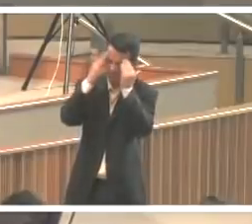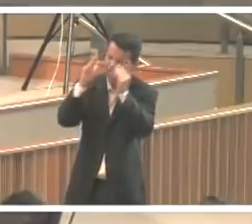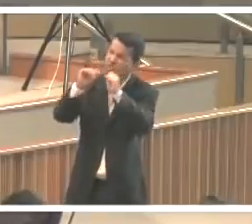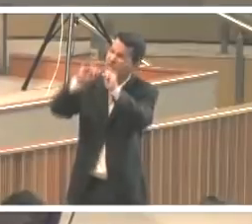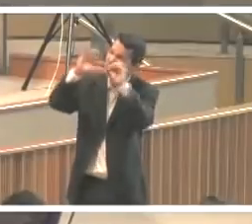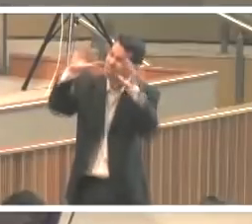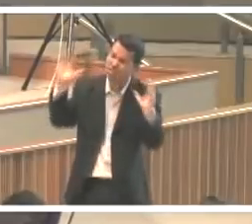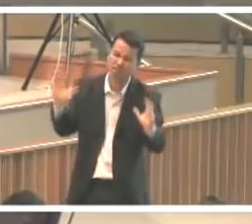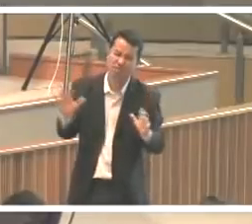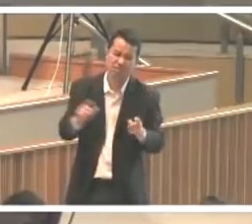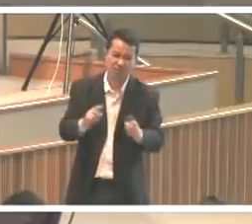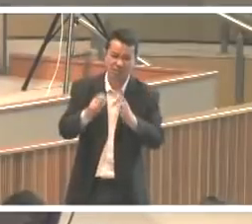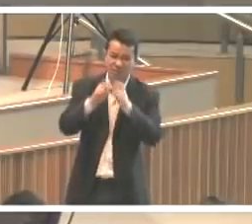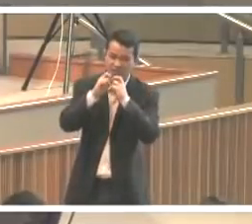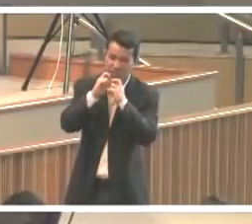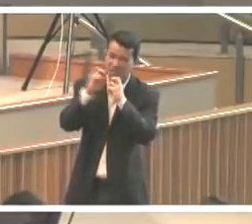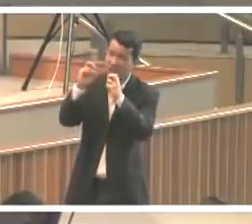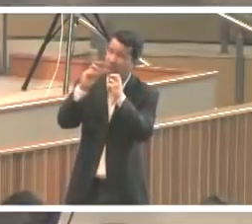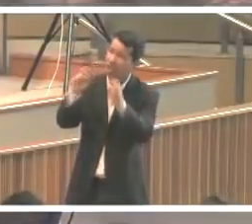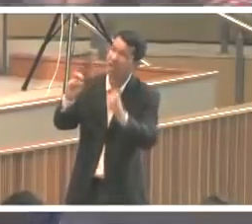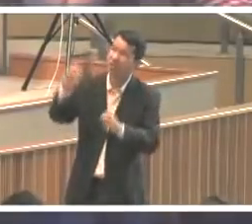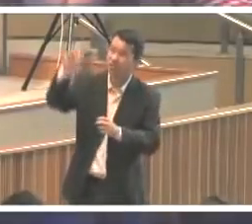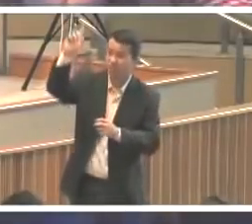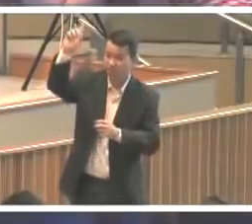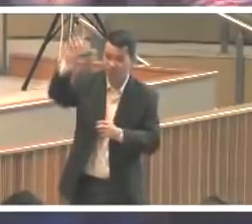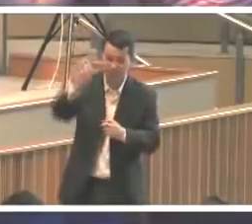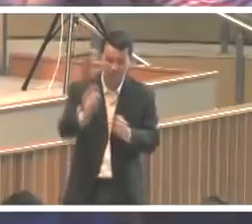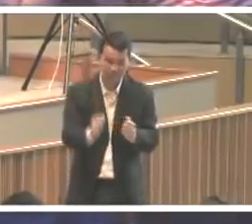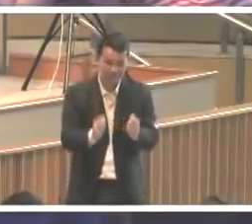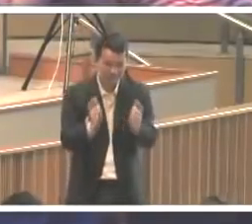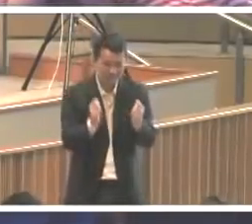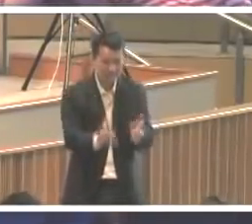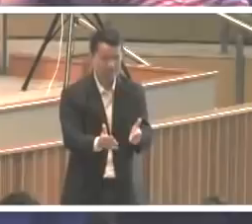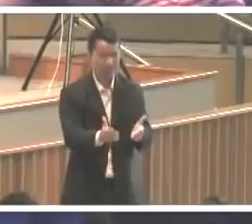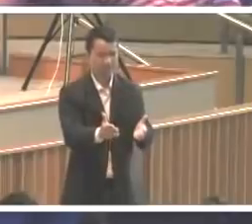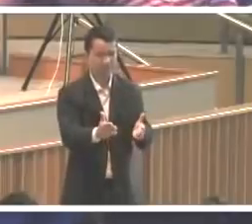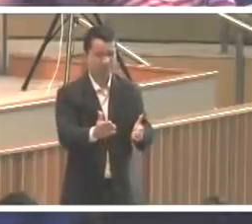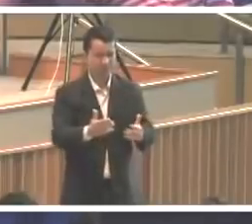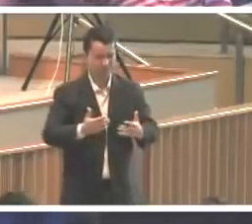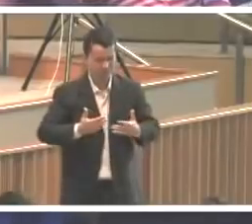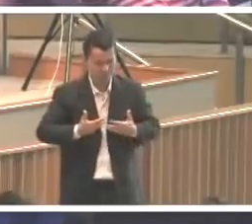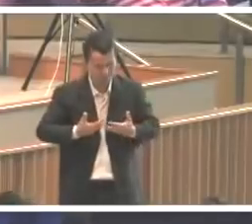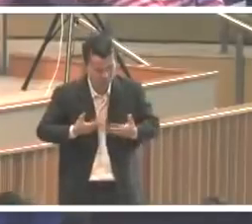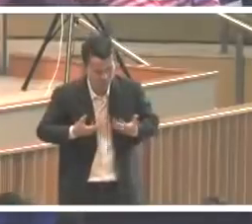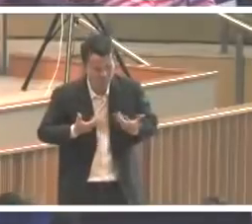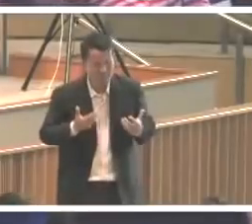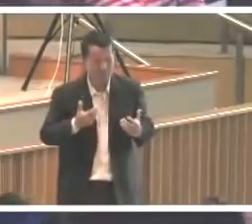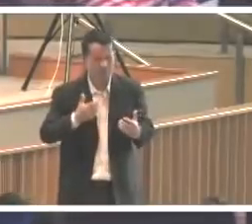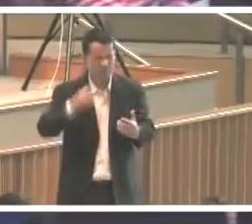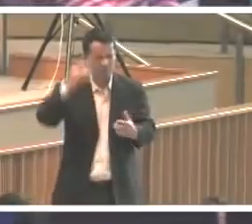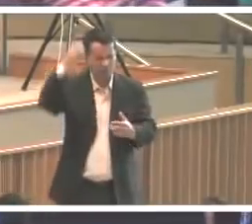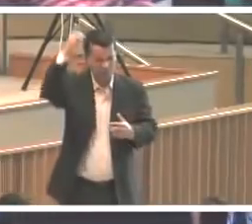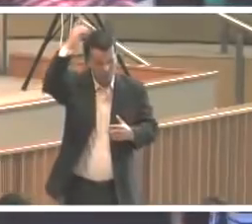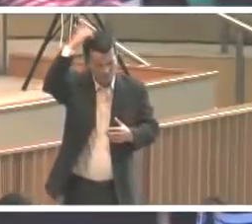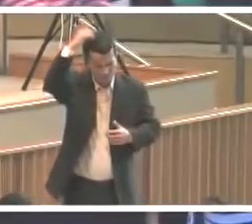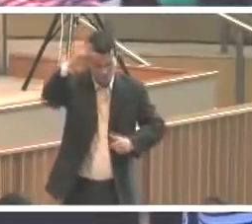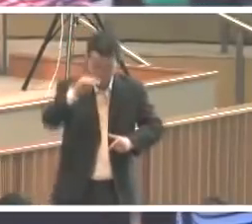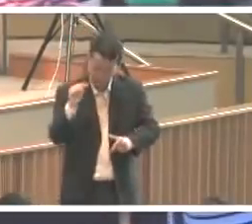a Deus, pede para Ele visitar você, para Ele entrar na tua vida. Se tiver alguém que está